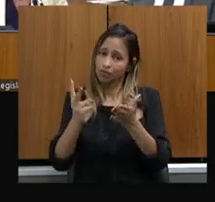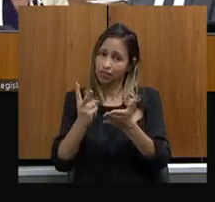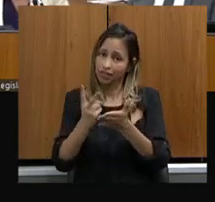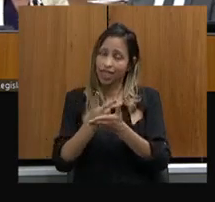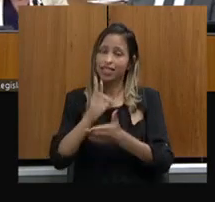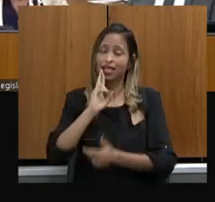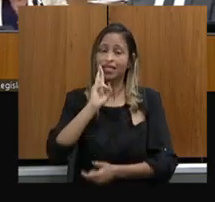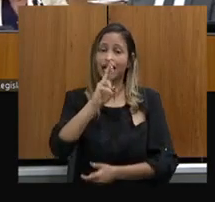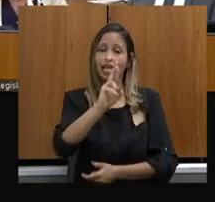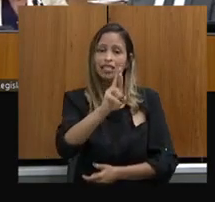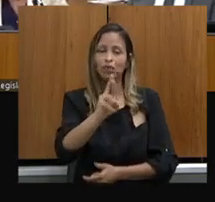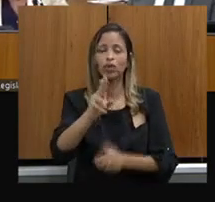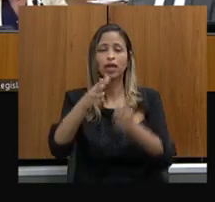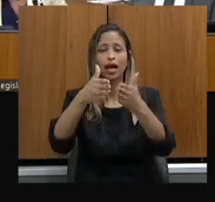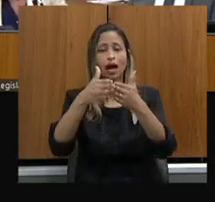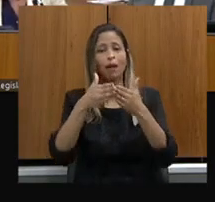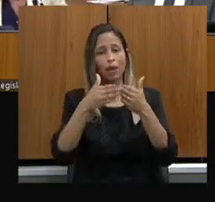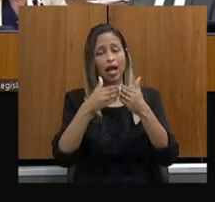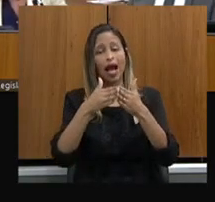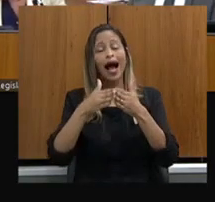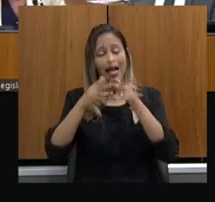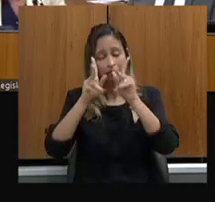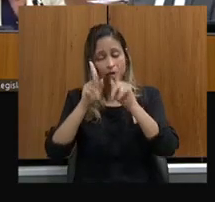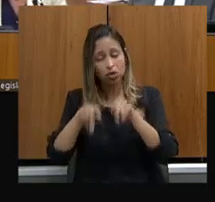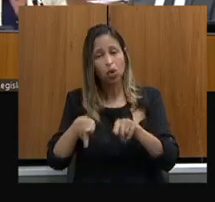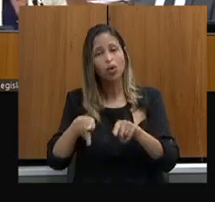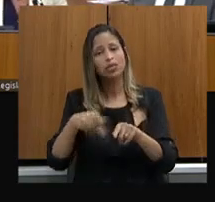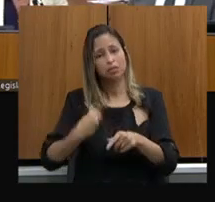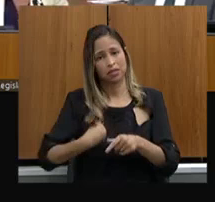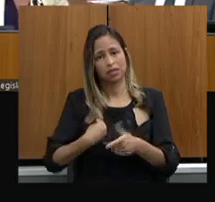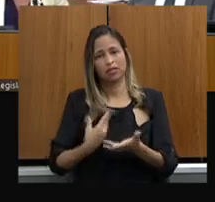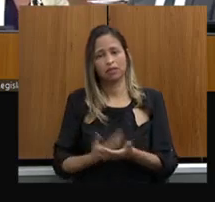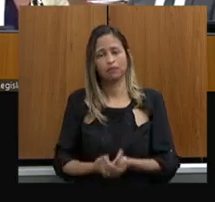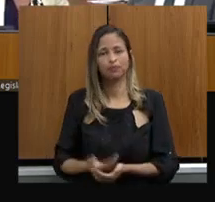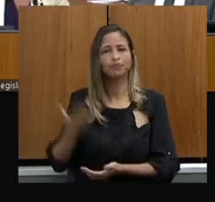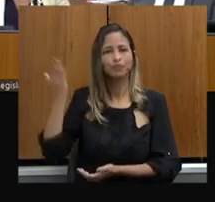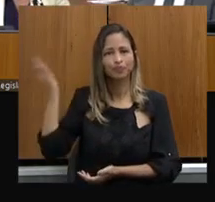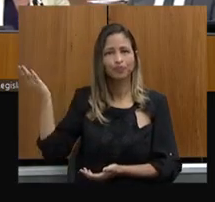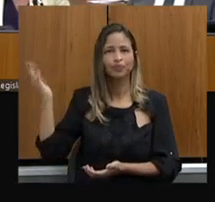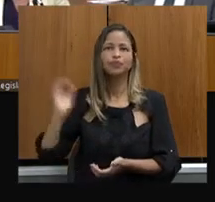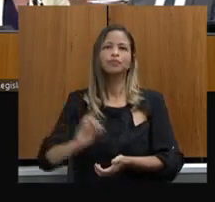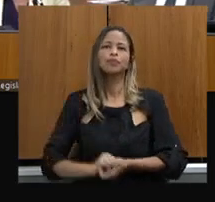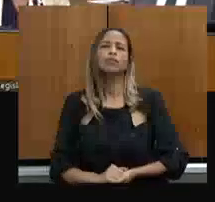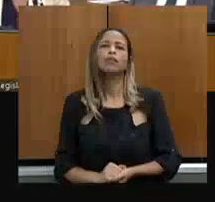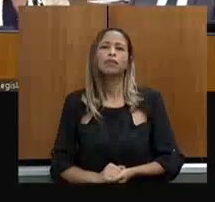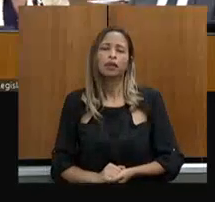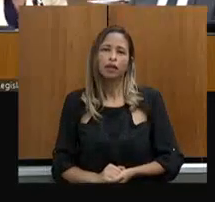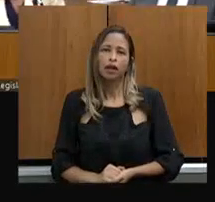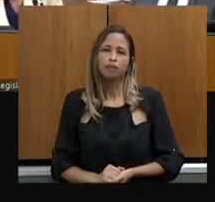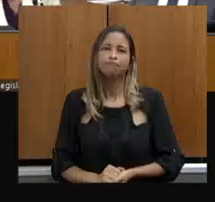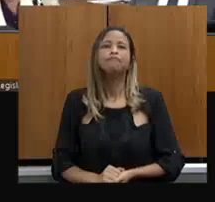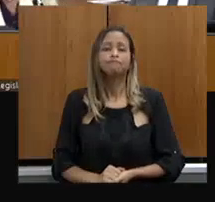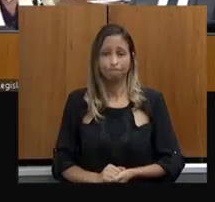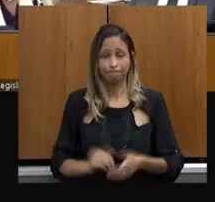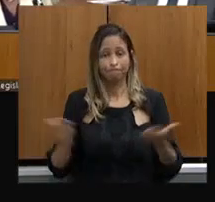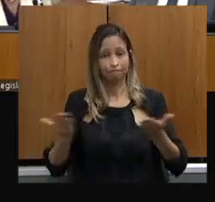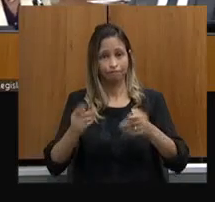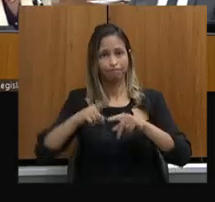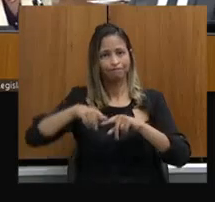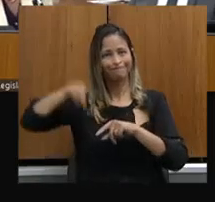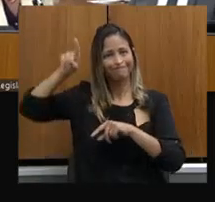as respostas que as pessoas que moram no Rio Doce tanto merecem pode passar por favor passando agora